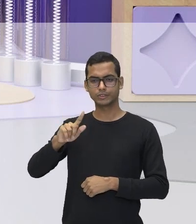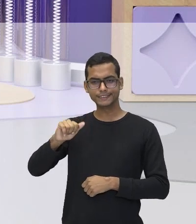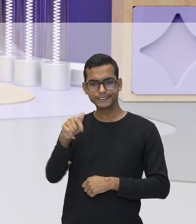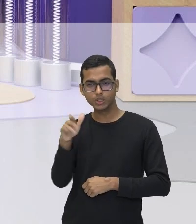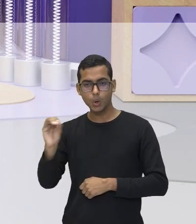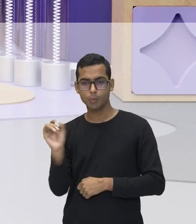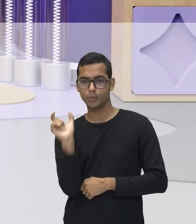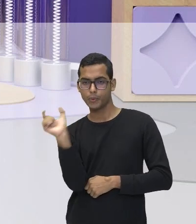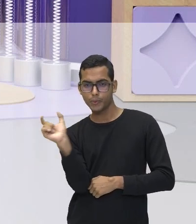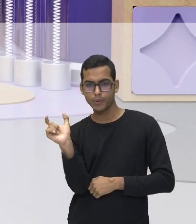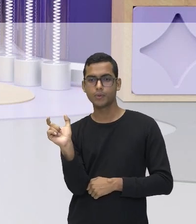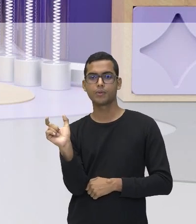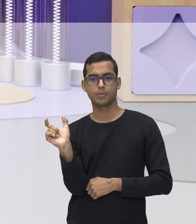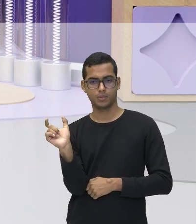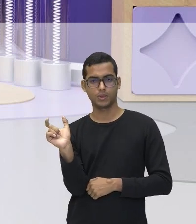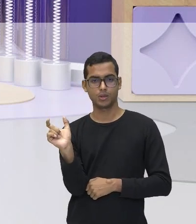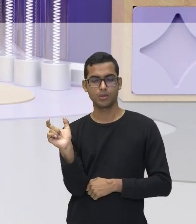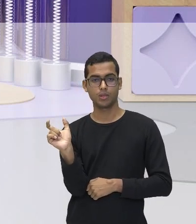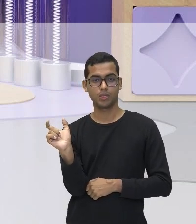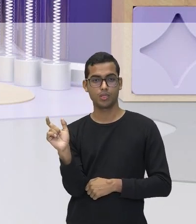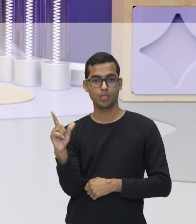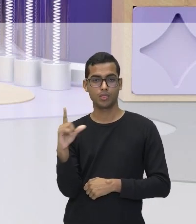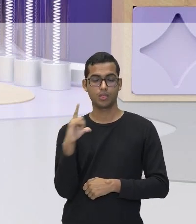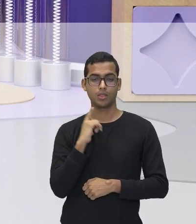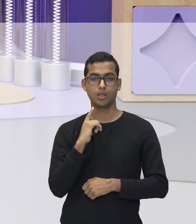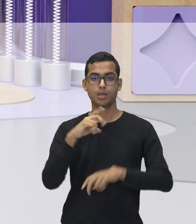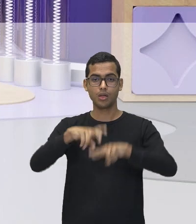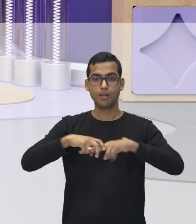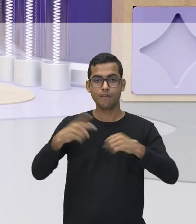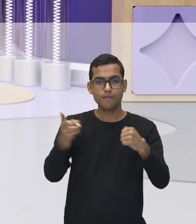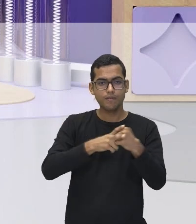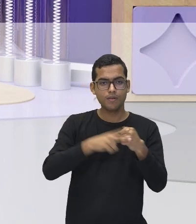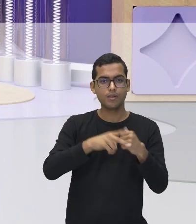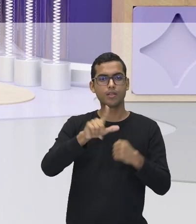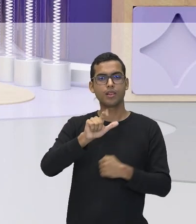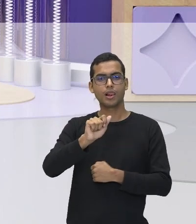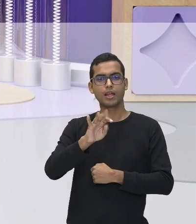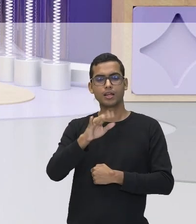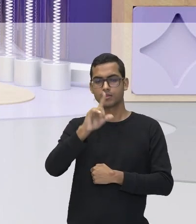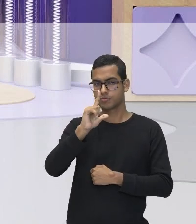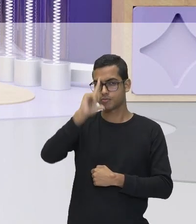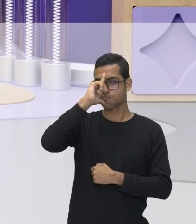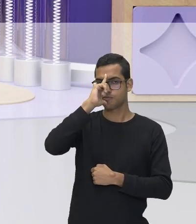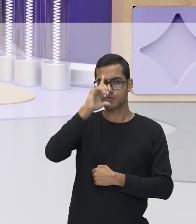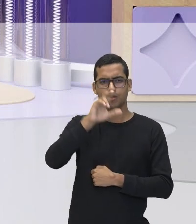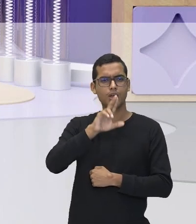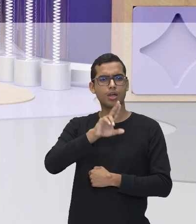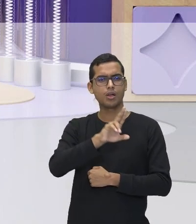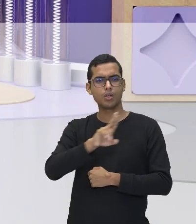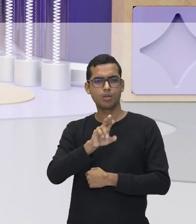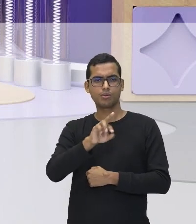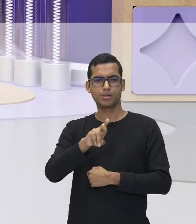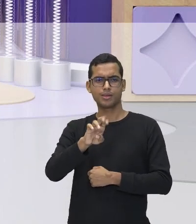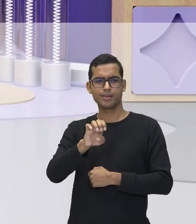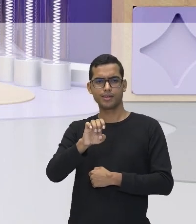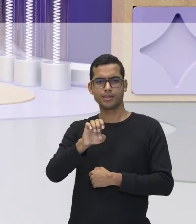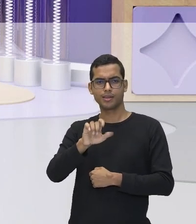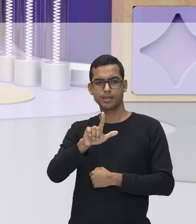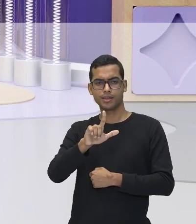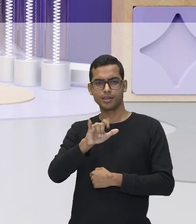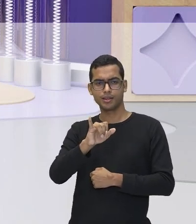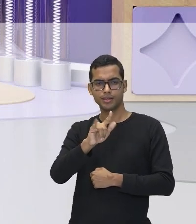caderno. A palavra religião viria do verbo latino, religare, que quer dizer o